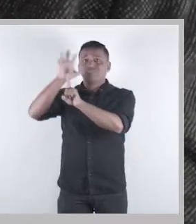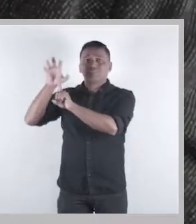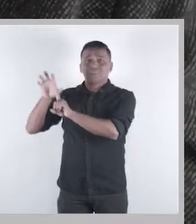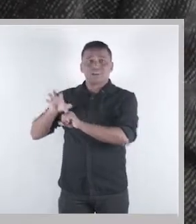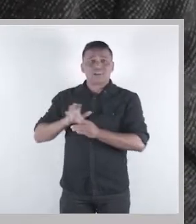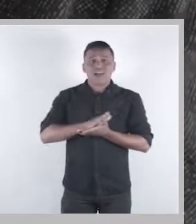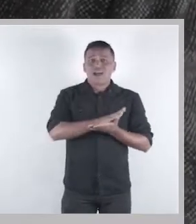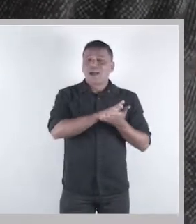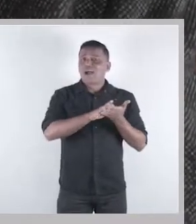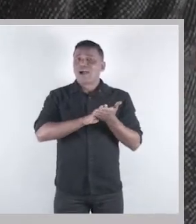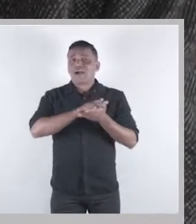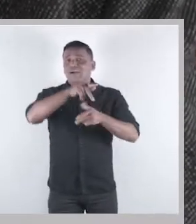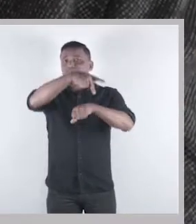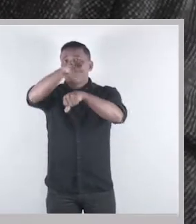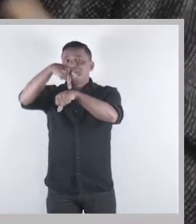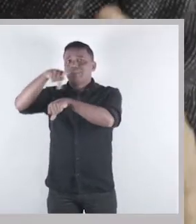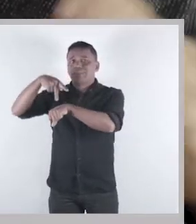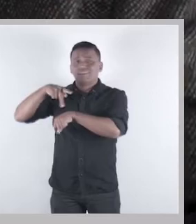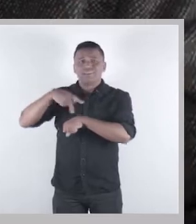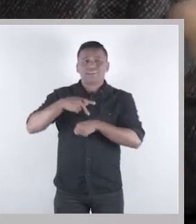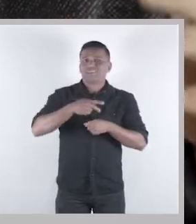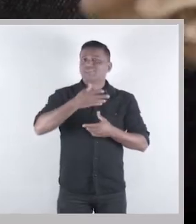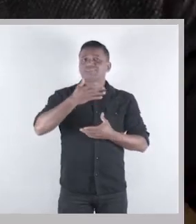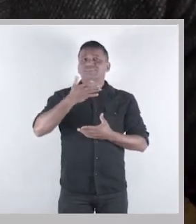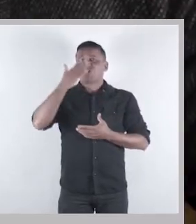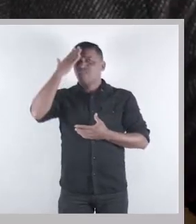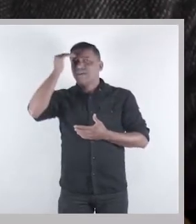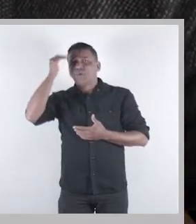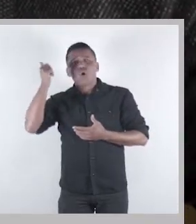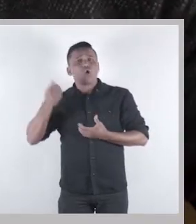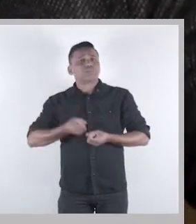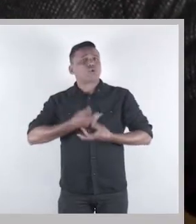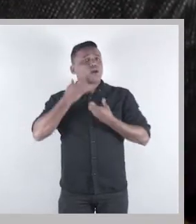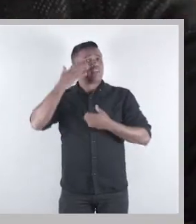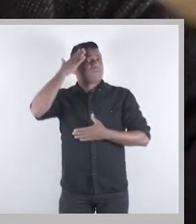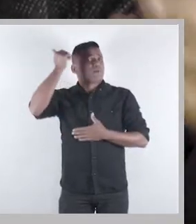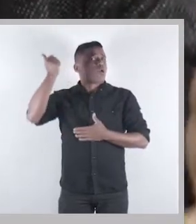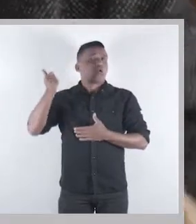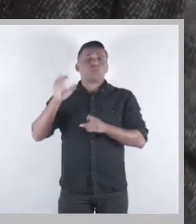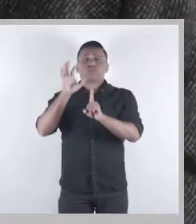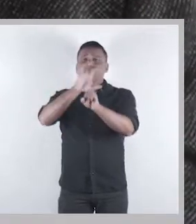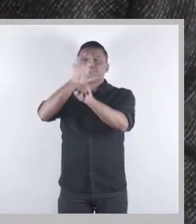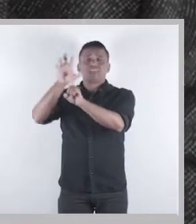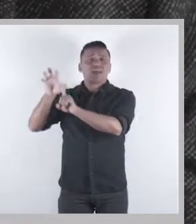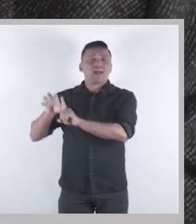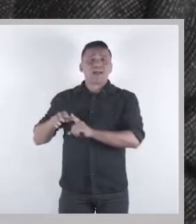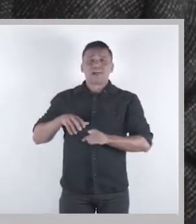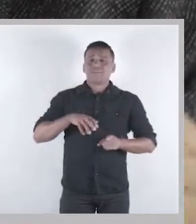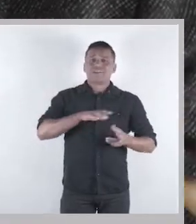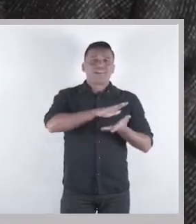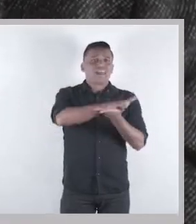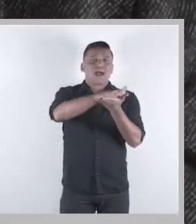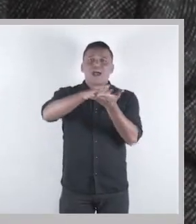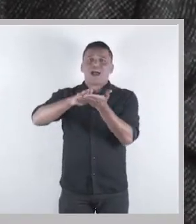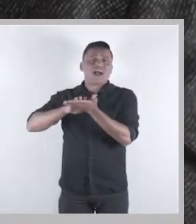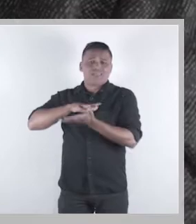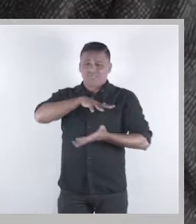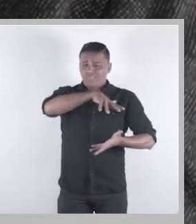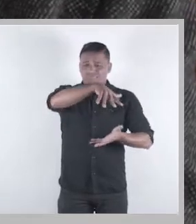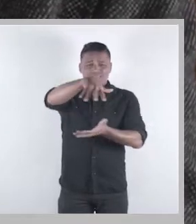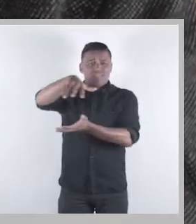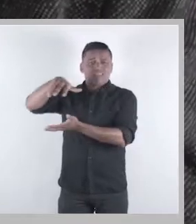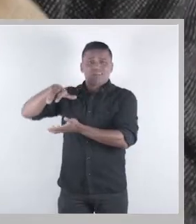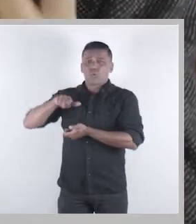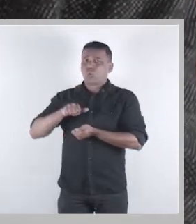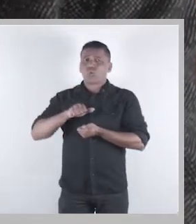né Nenhum desses poetas influenciavam nenhum poeta assim né Argentina o colombiano por justamente por esse